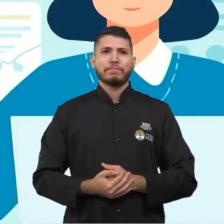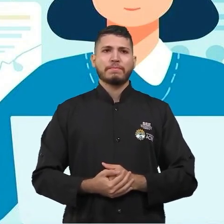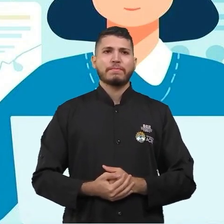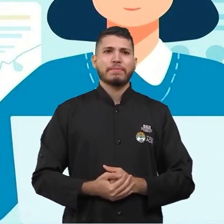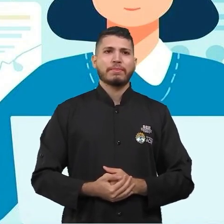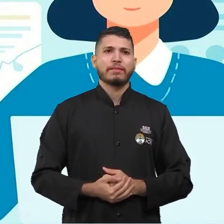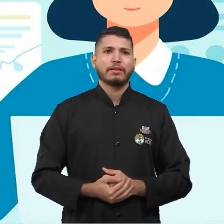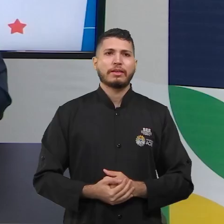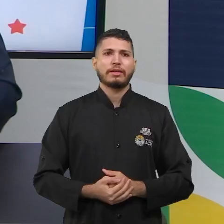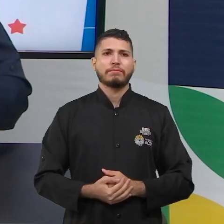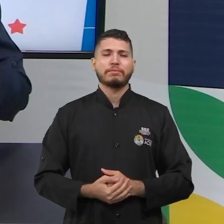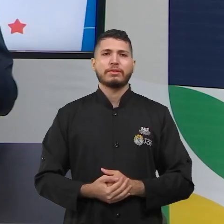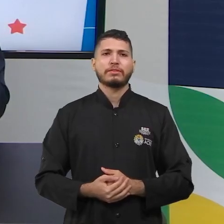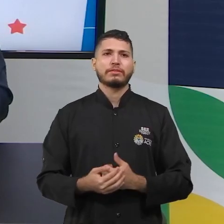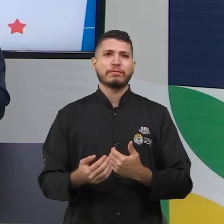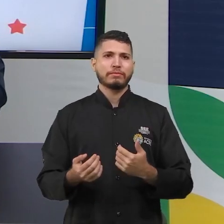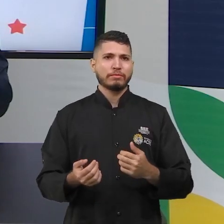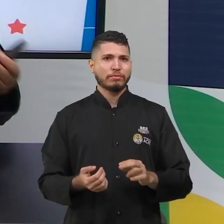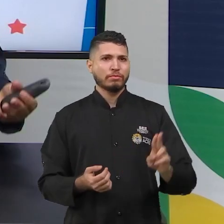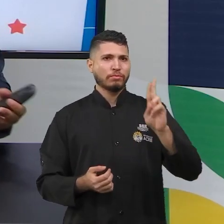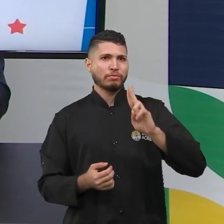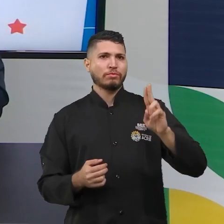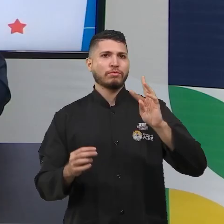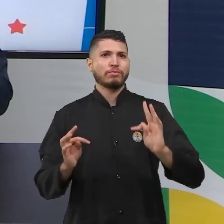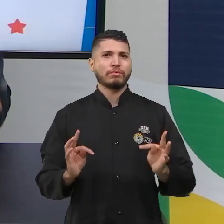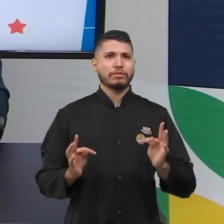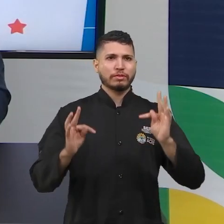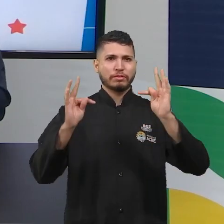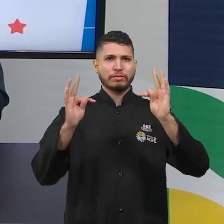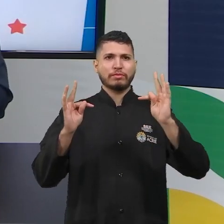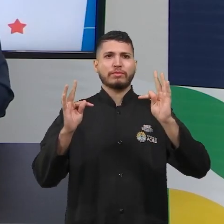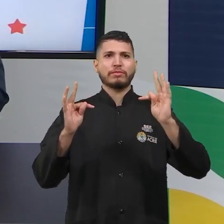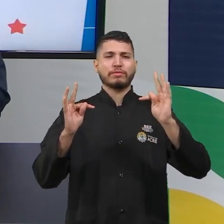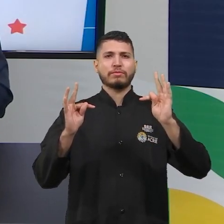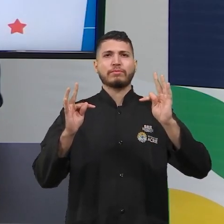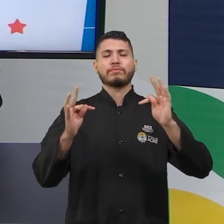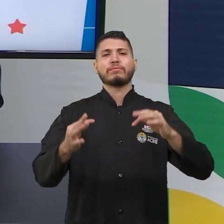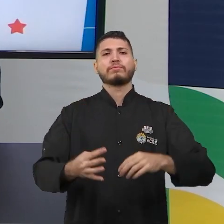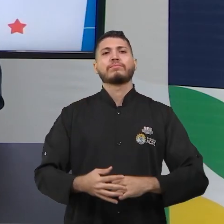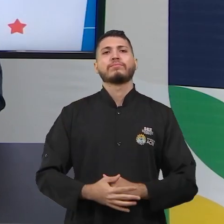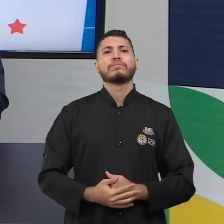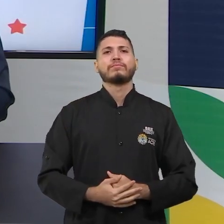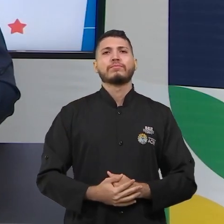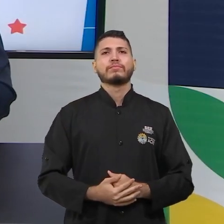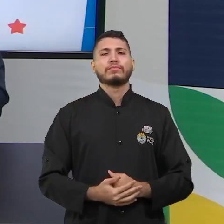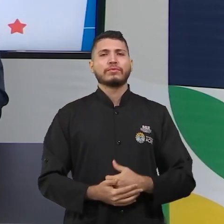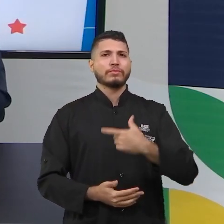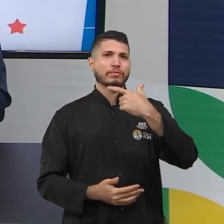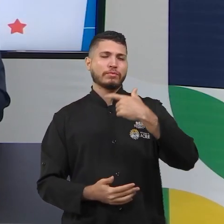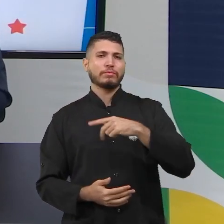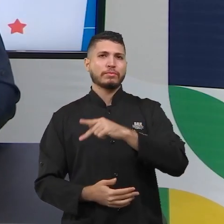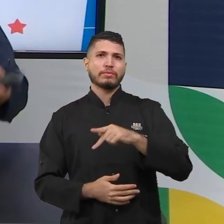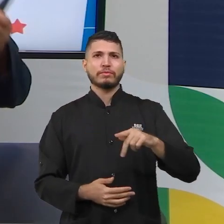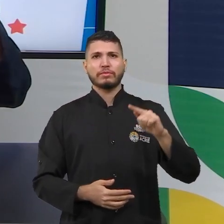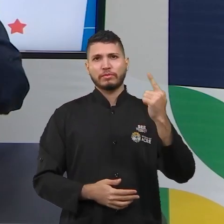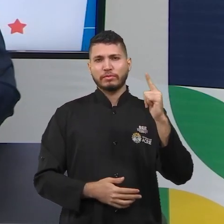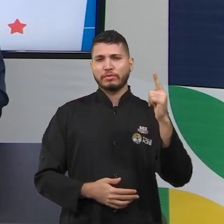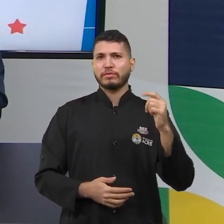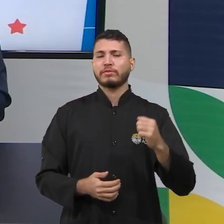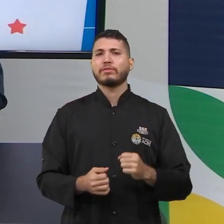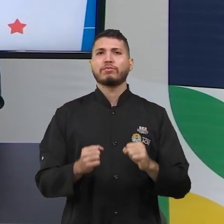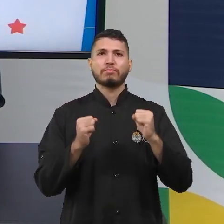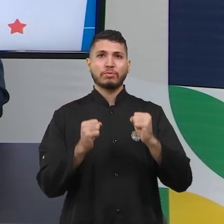minhas próprias imagens, eu sou autossuficiente? Não, pessoal. Sou professora de geografia, mas posso muito bem utilizar